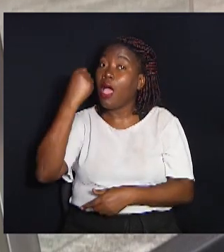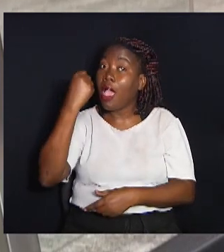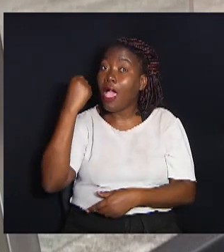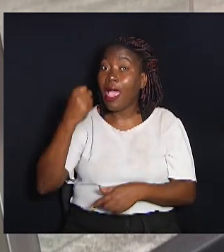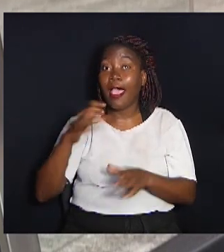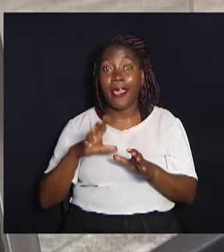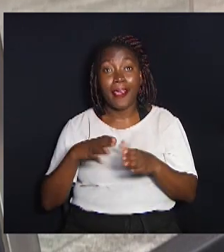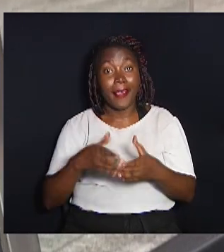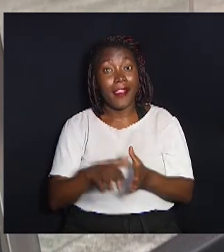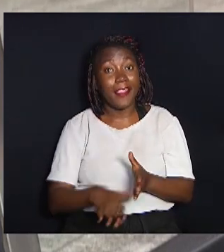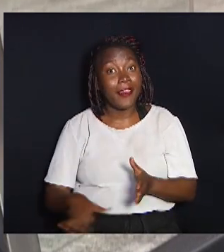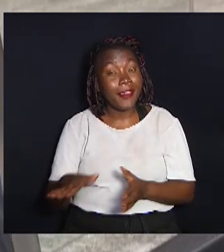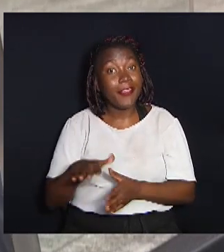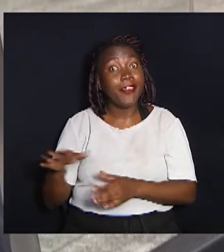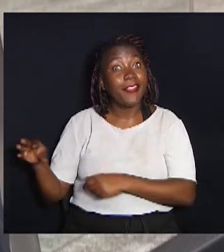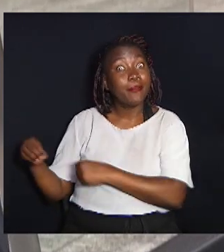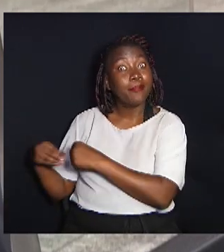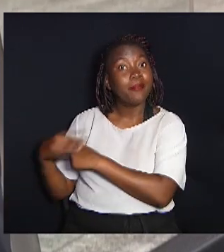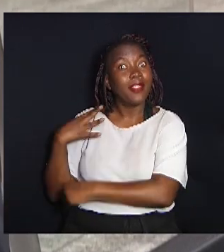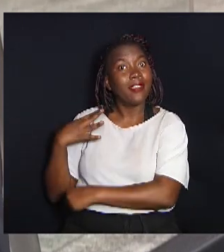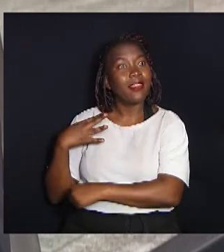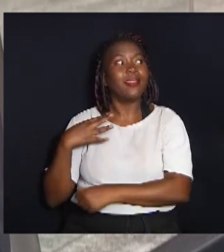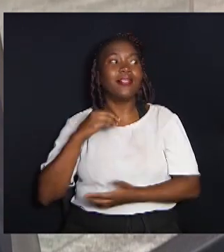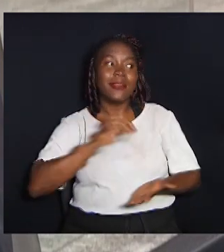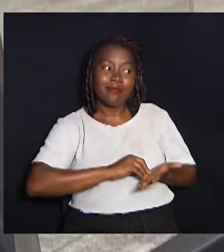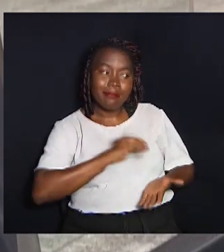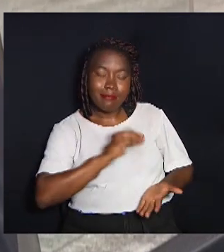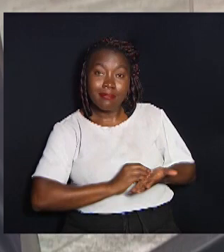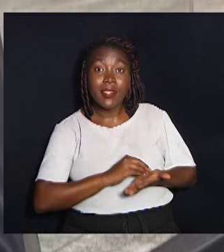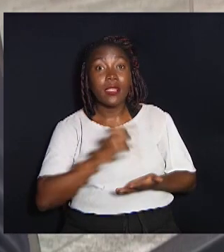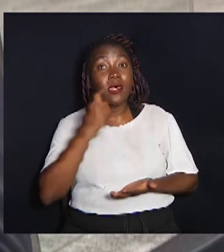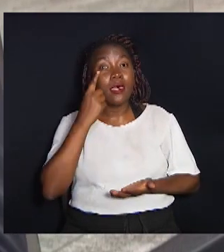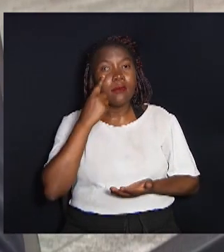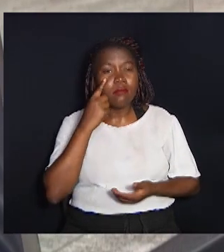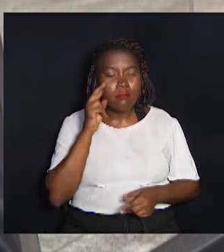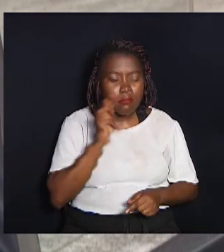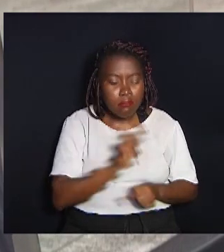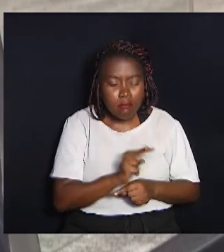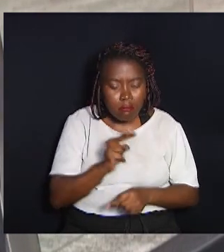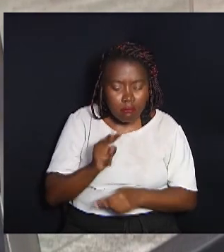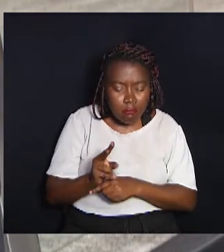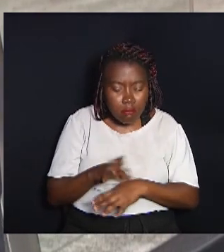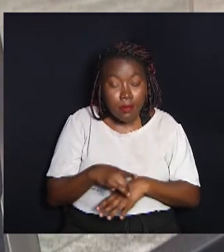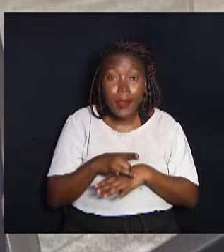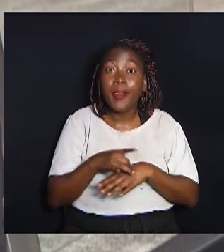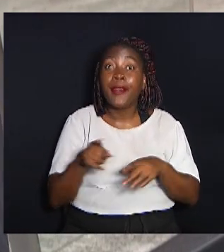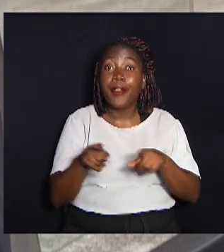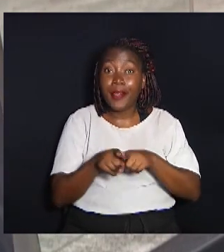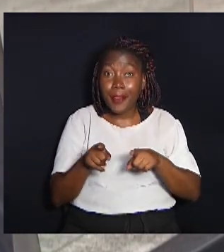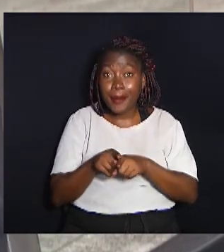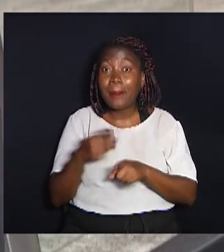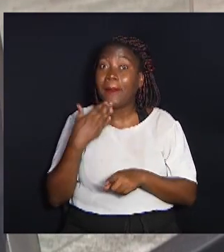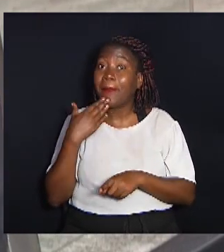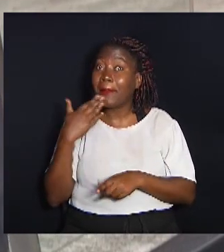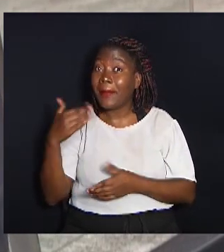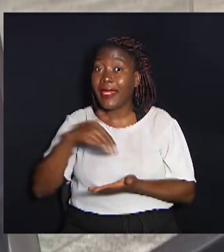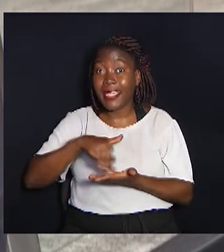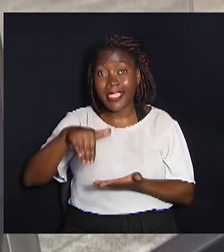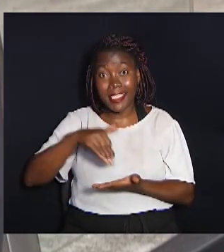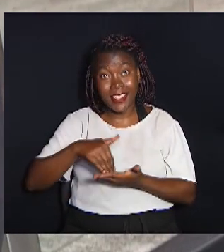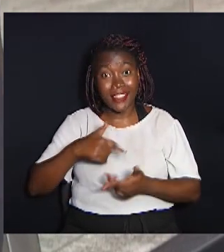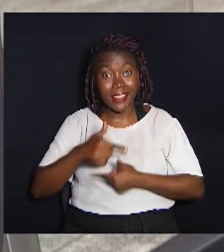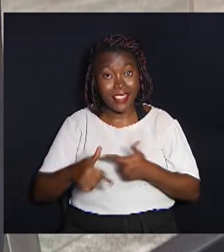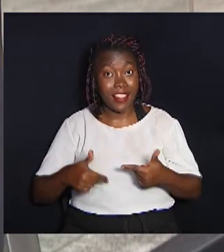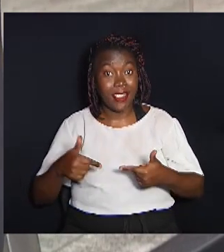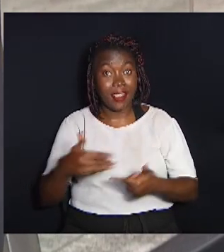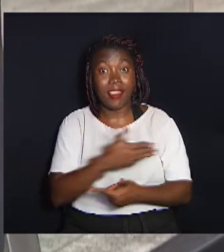ali e eles me trouxeram essa necessidade. Nós fomos verificar em loco, inclusive já estamos pleiteando a Secretaria de Serviços Públicos